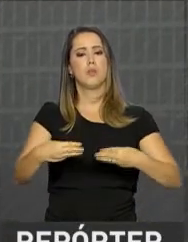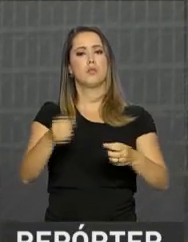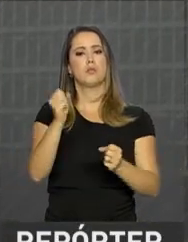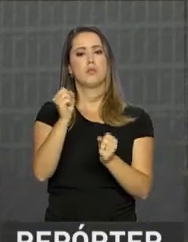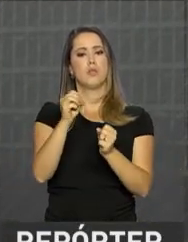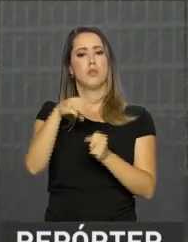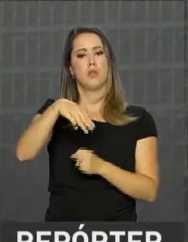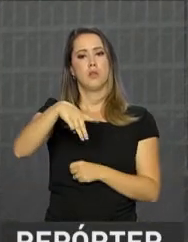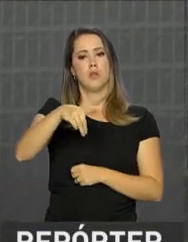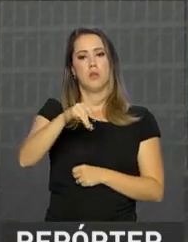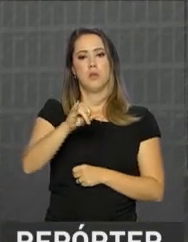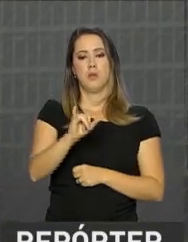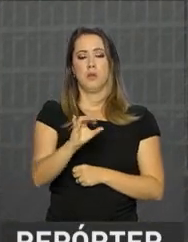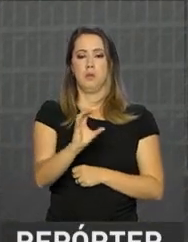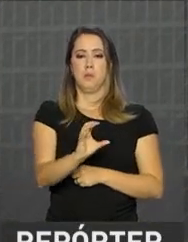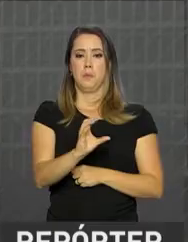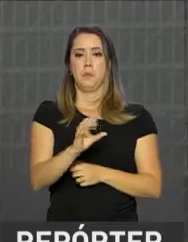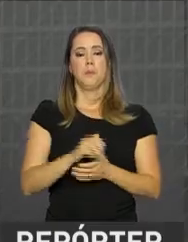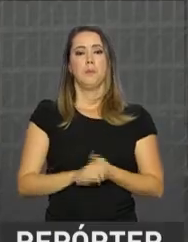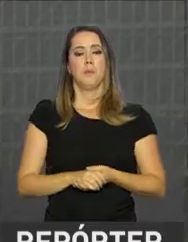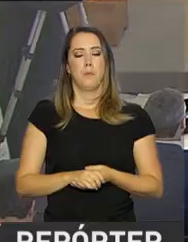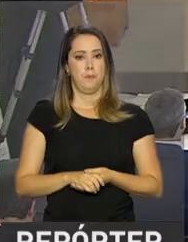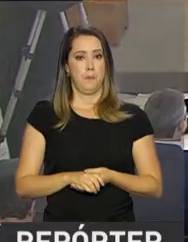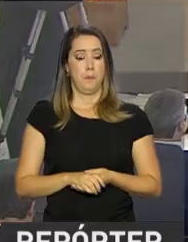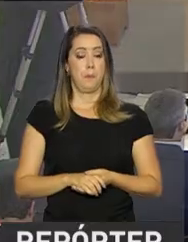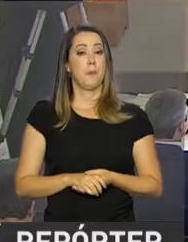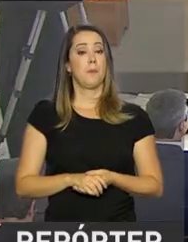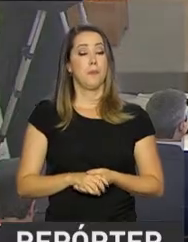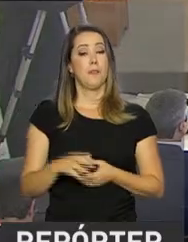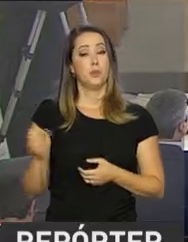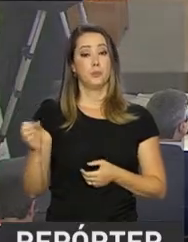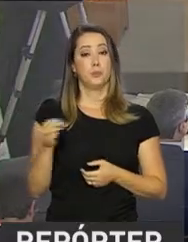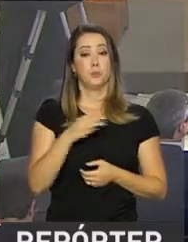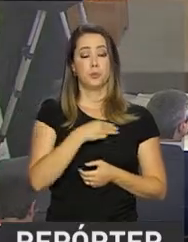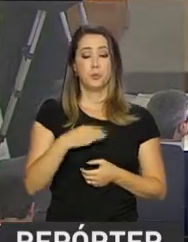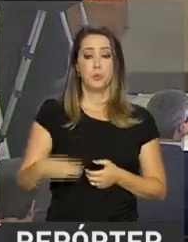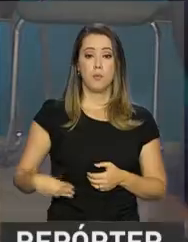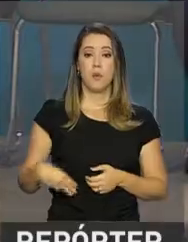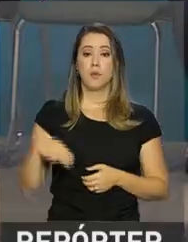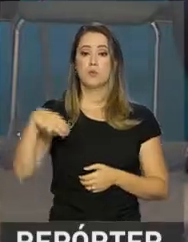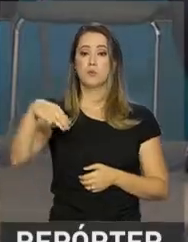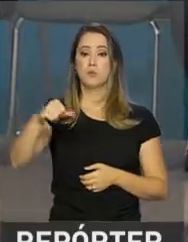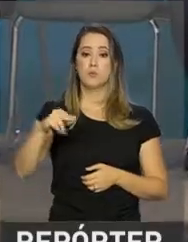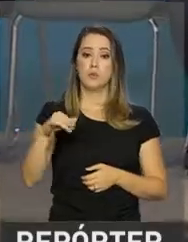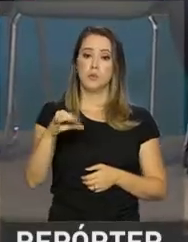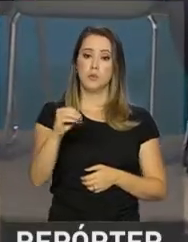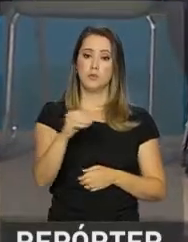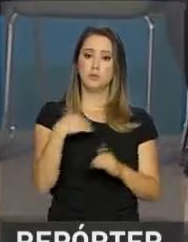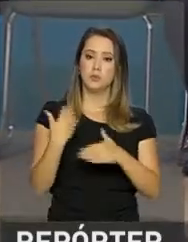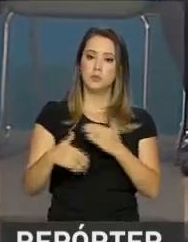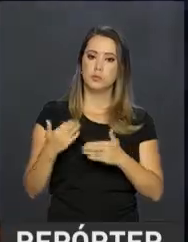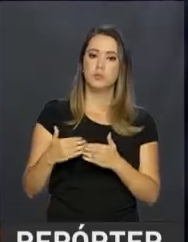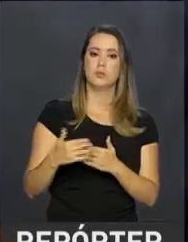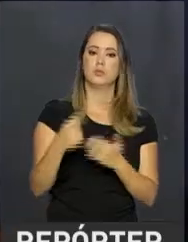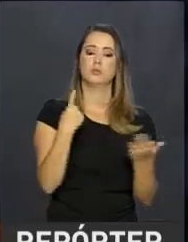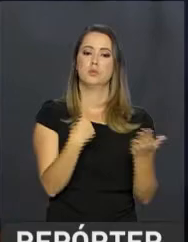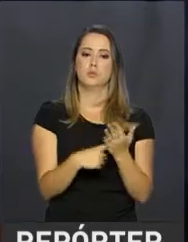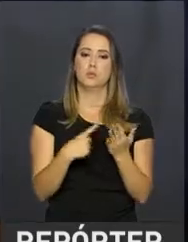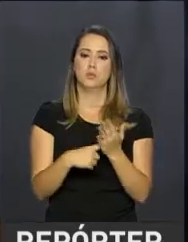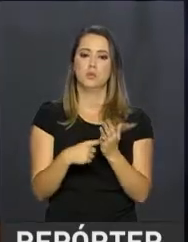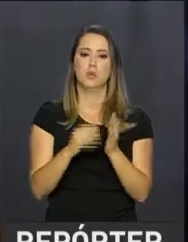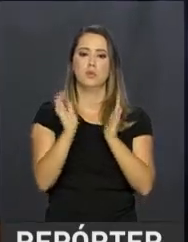comércio exterior e serviços o ministro marcos jorge definiu que vai dar continuidade à agenda de